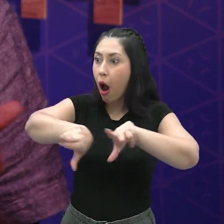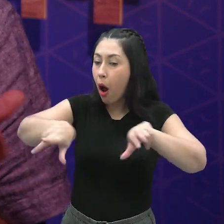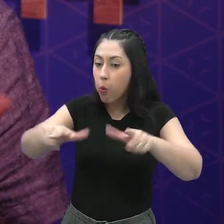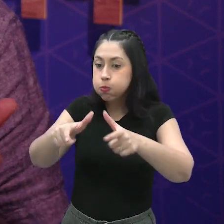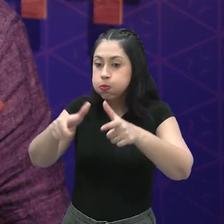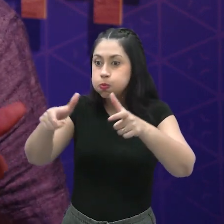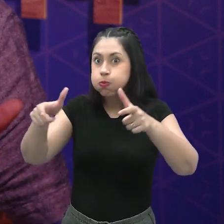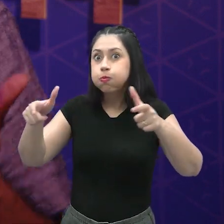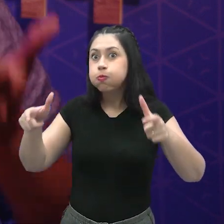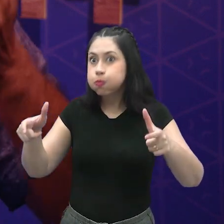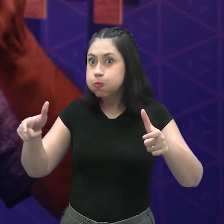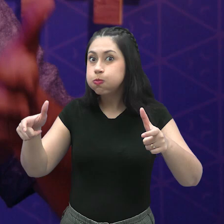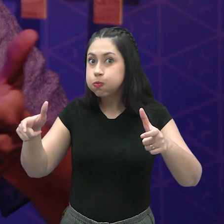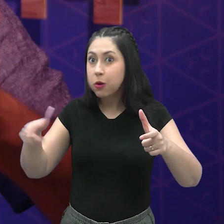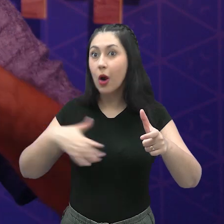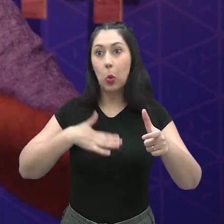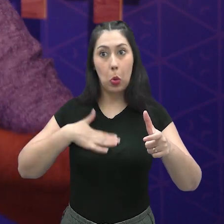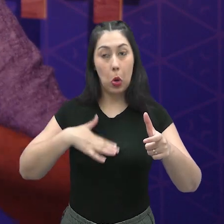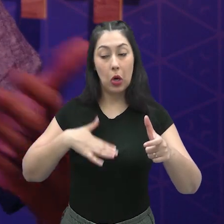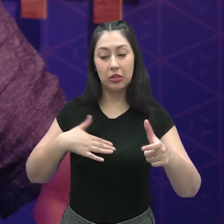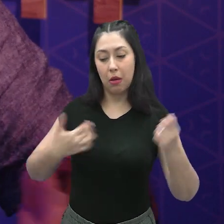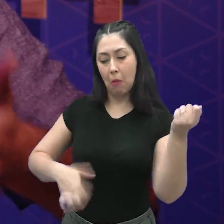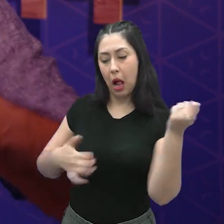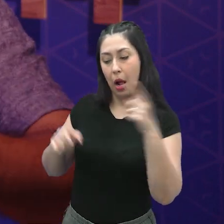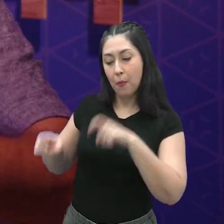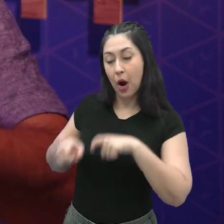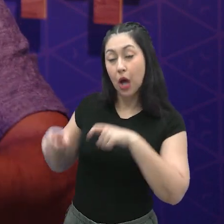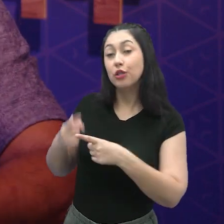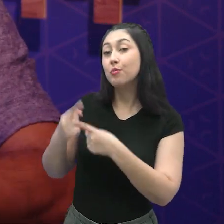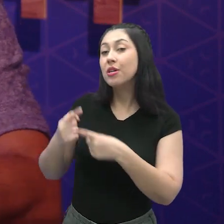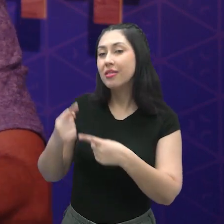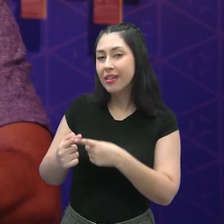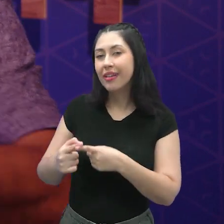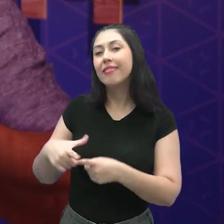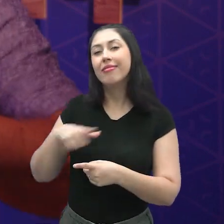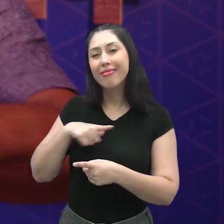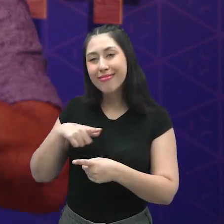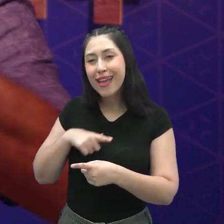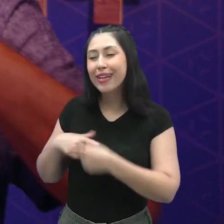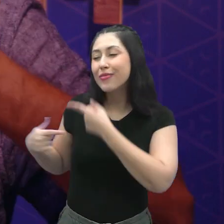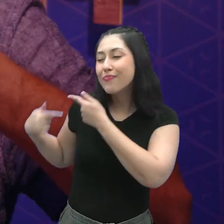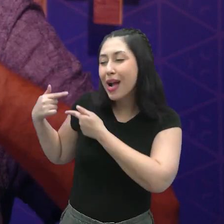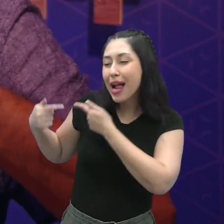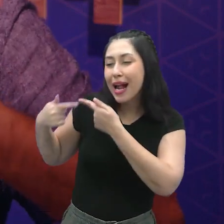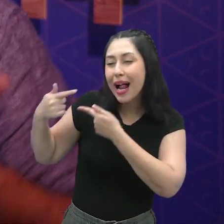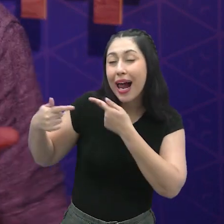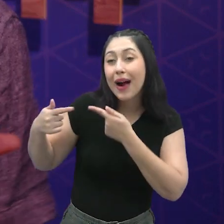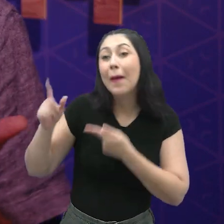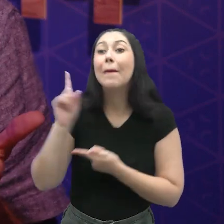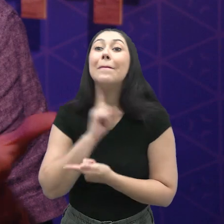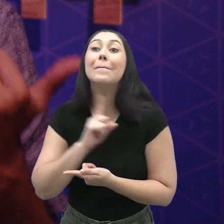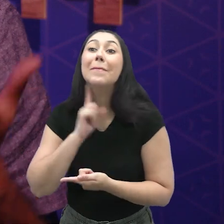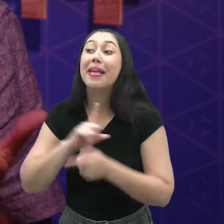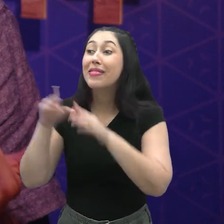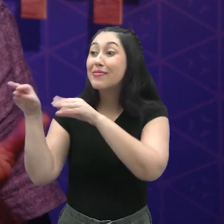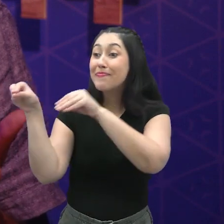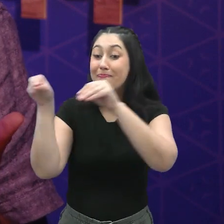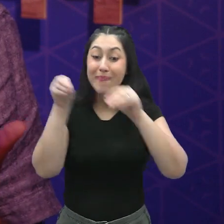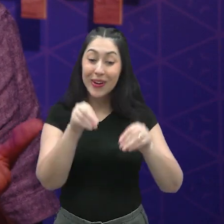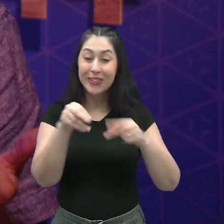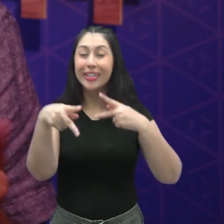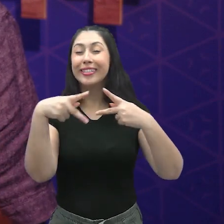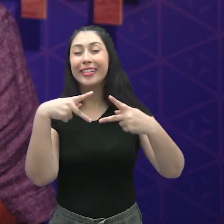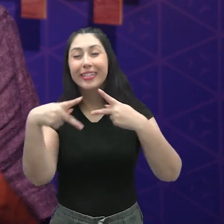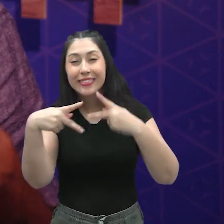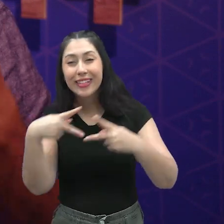Boa parte da nossa cidade gosta de sertanejo, mas por quê? Porque veio ali do sul de Minas, né? E veio